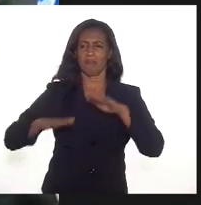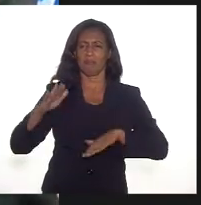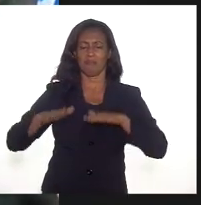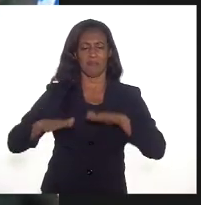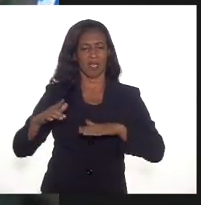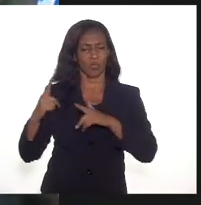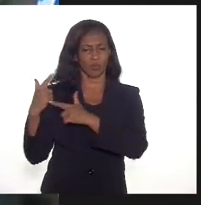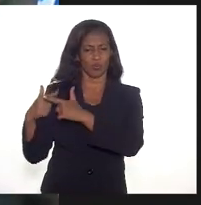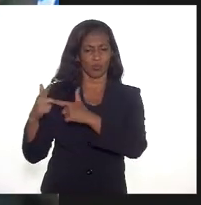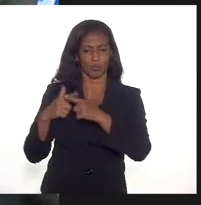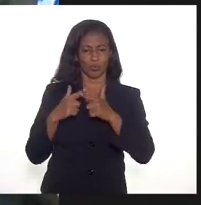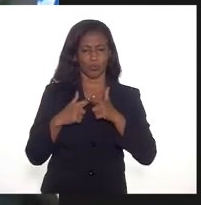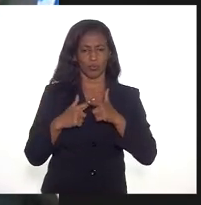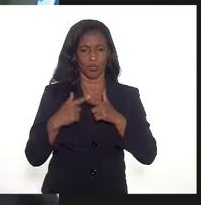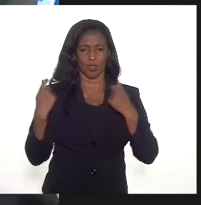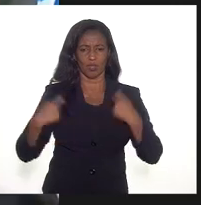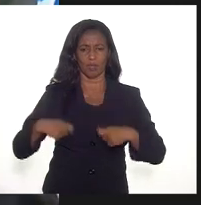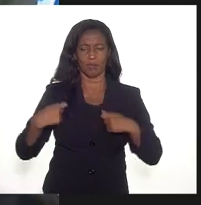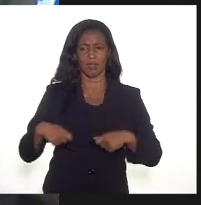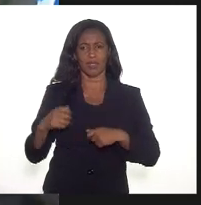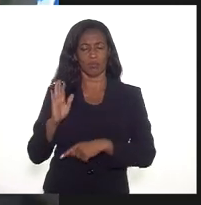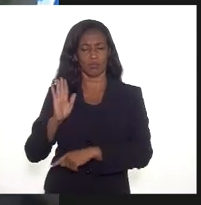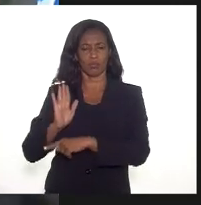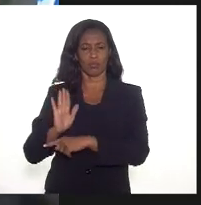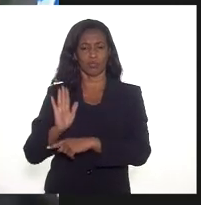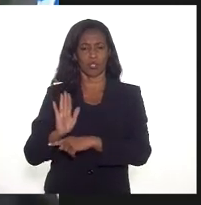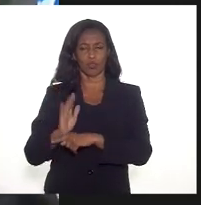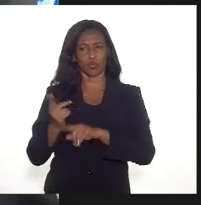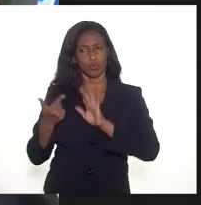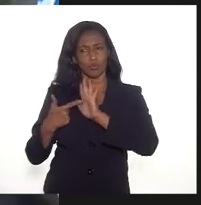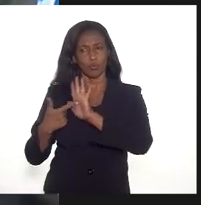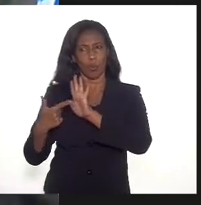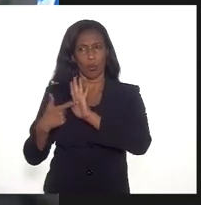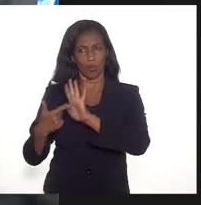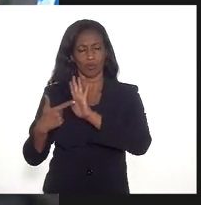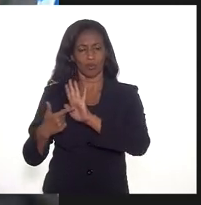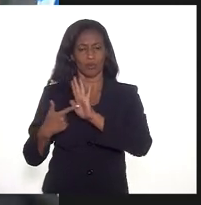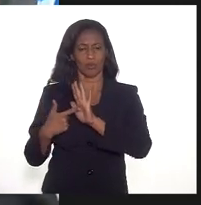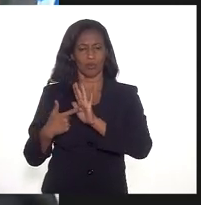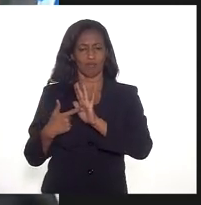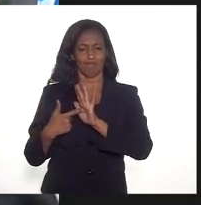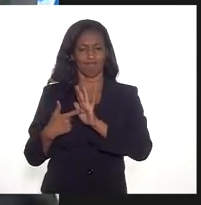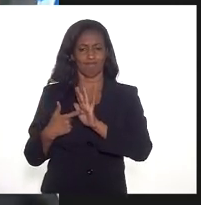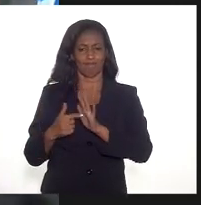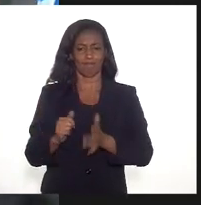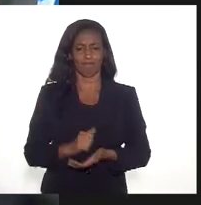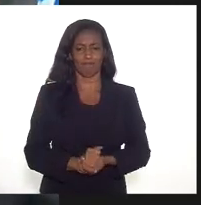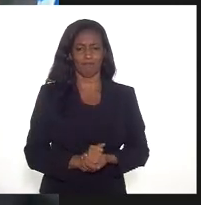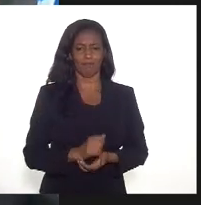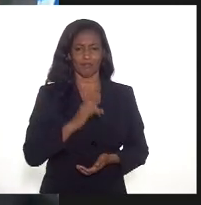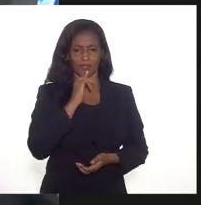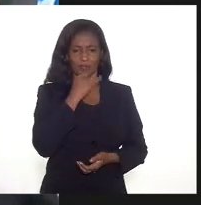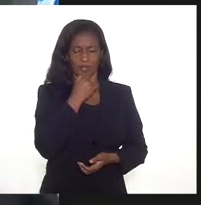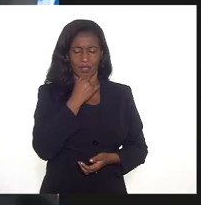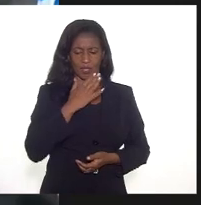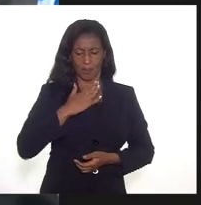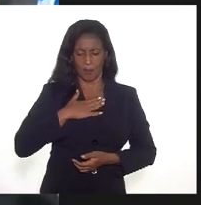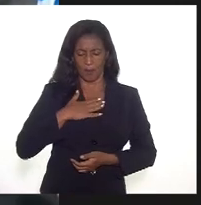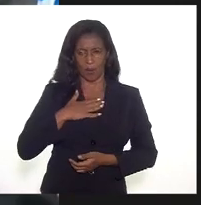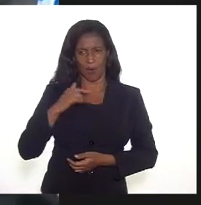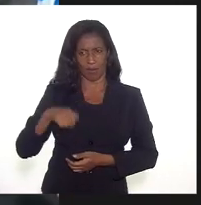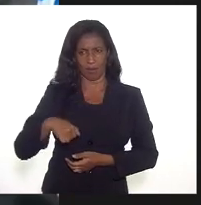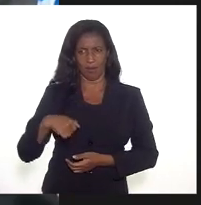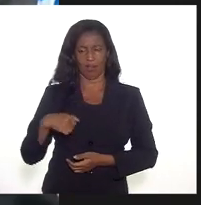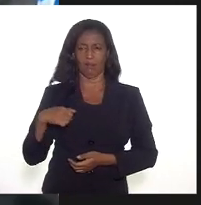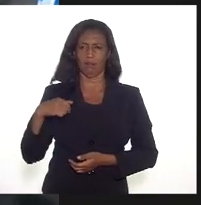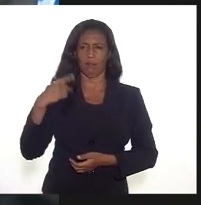sinais que precisavam de ajuda. É revoltante, presidente. Aliás, o nosso papel aqui na